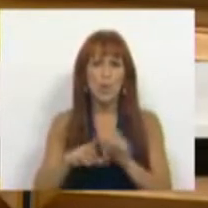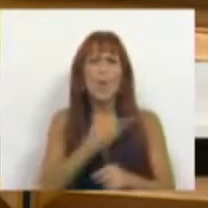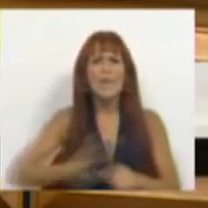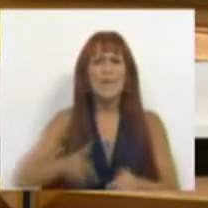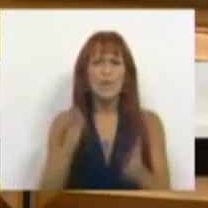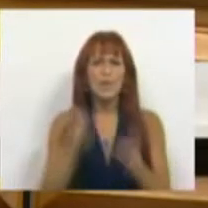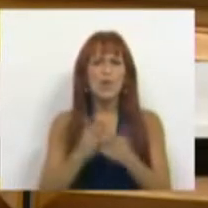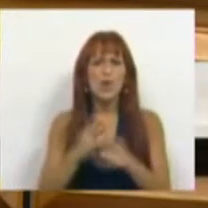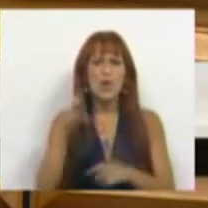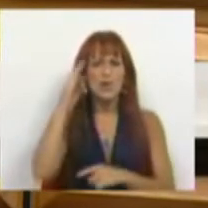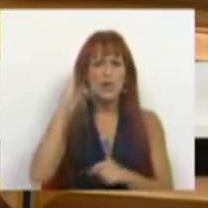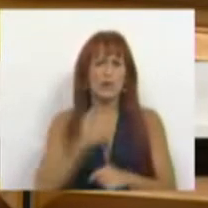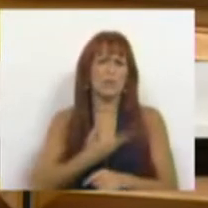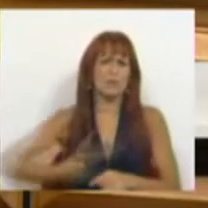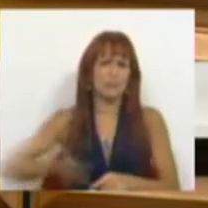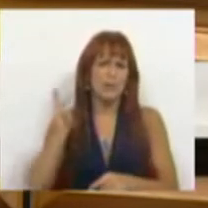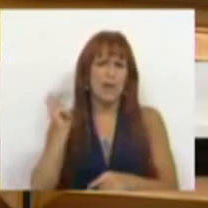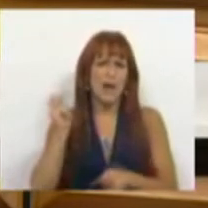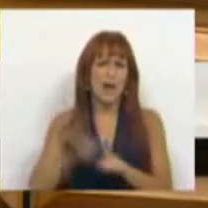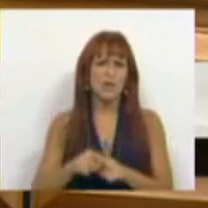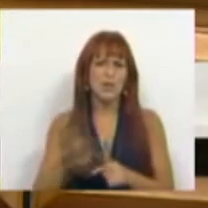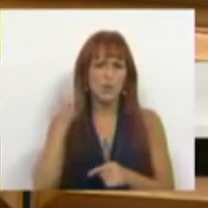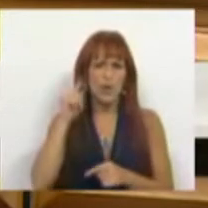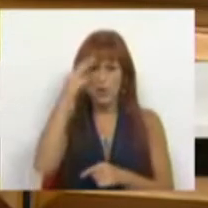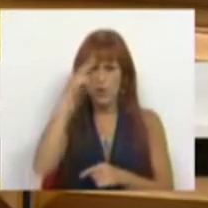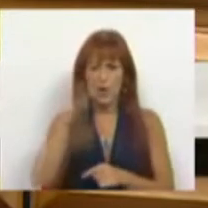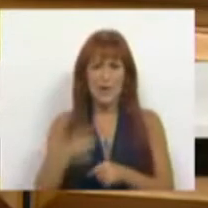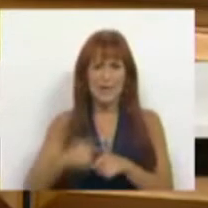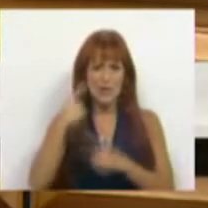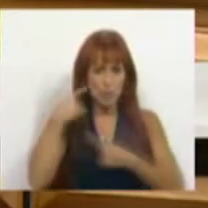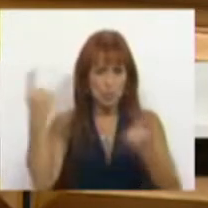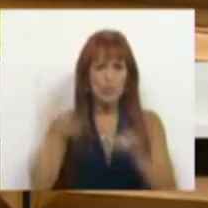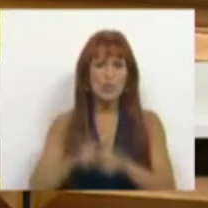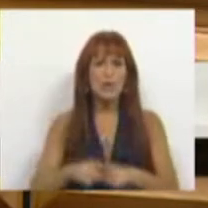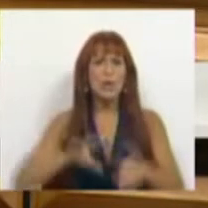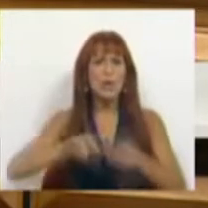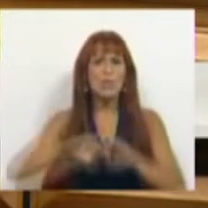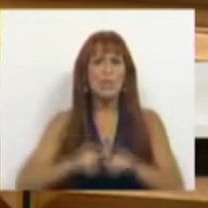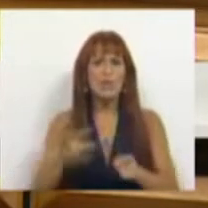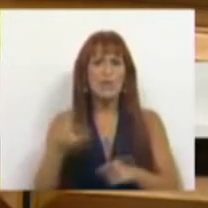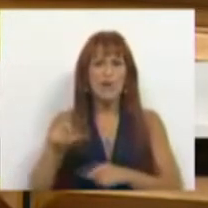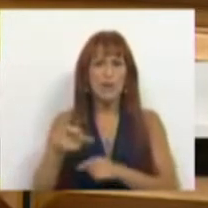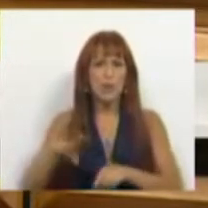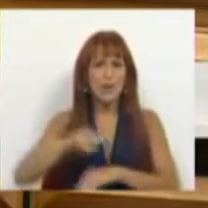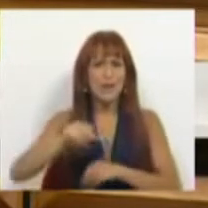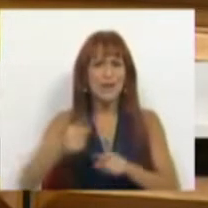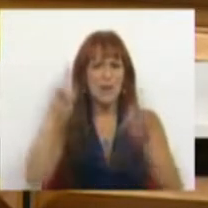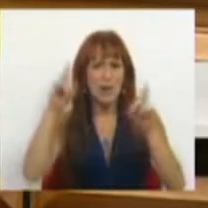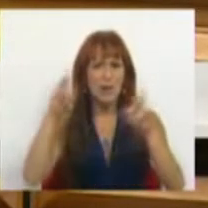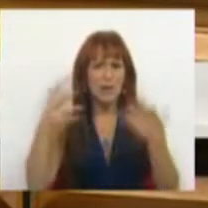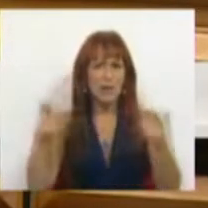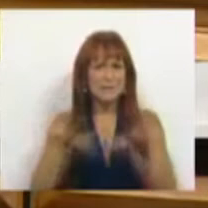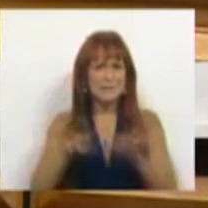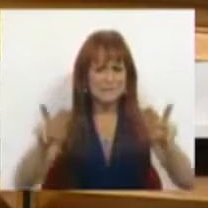Camões, imóvel centenário de valor histórico, de interesse público, erigido sob o projeto de Ventura Terra, cujo retrato esta